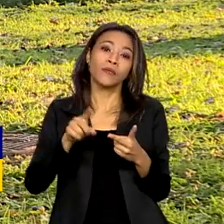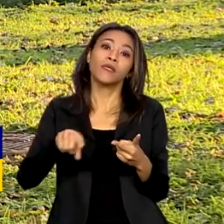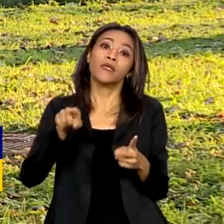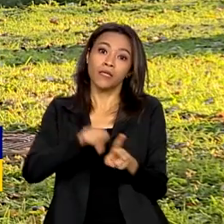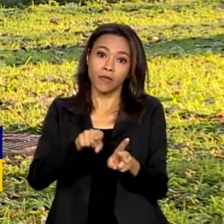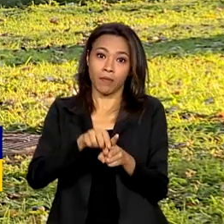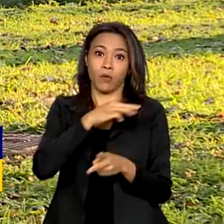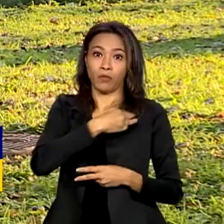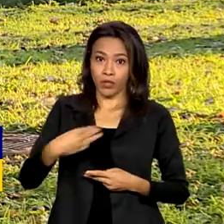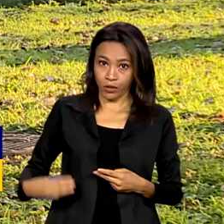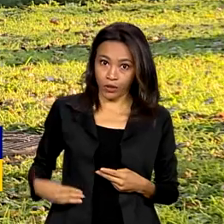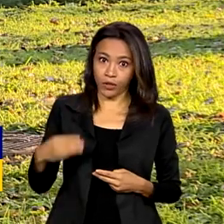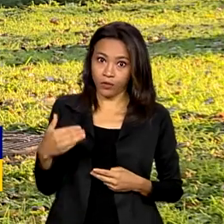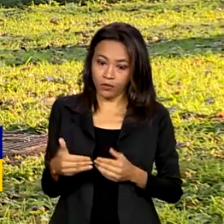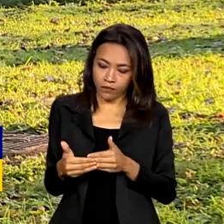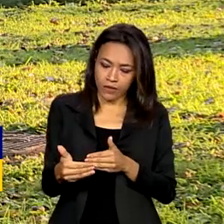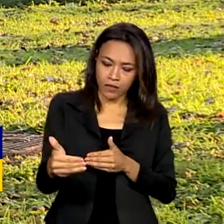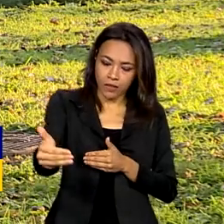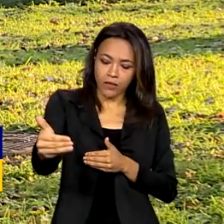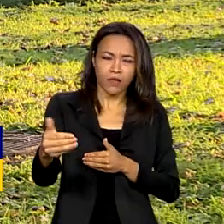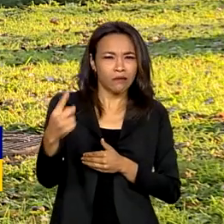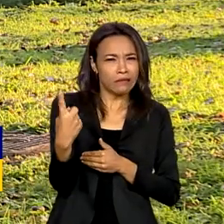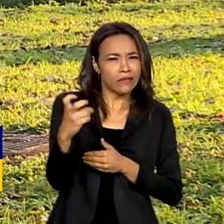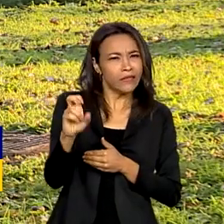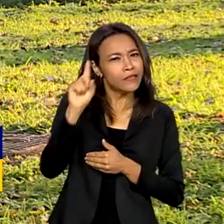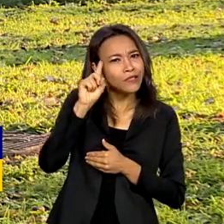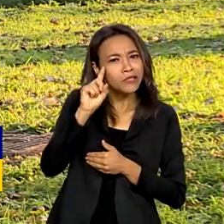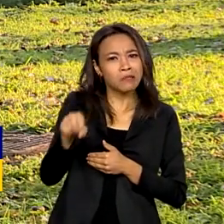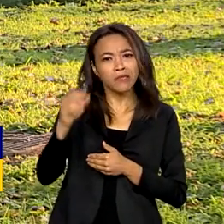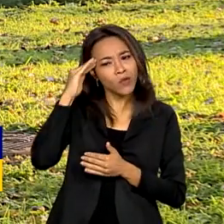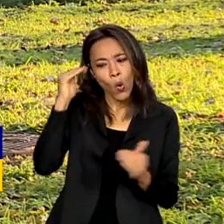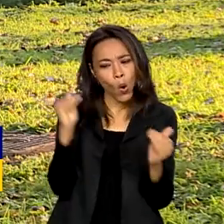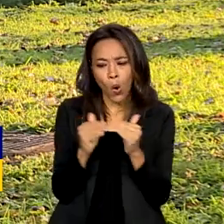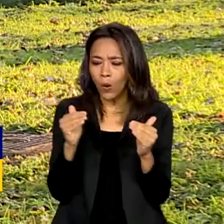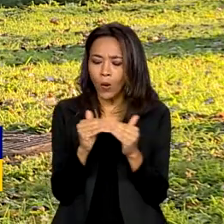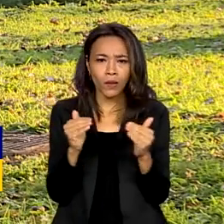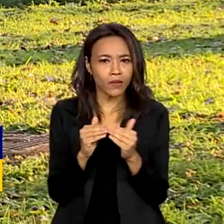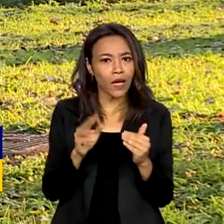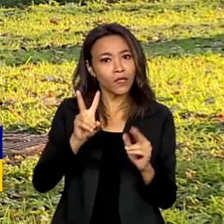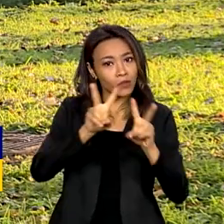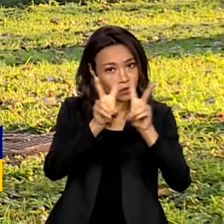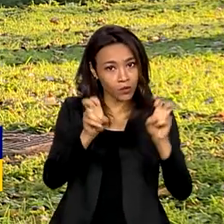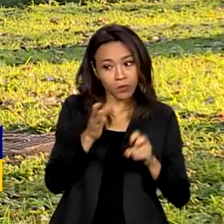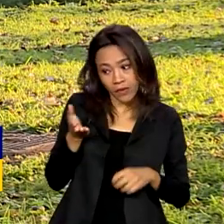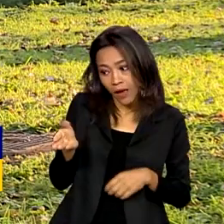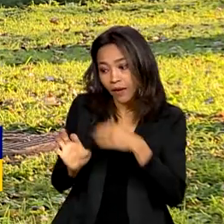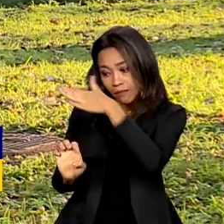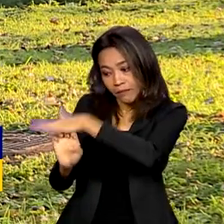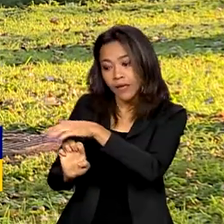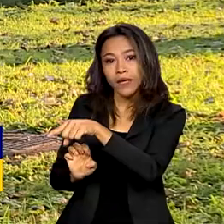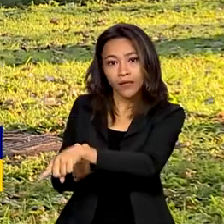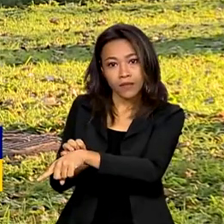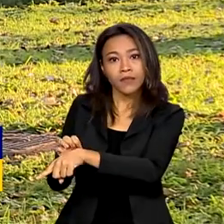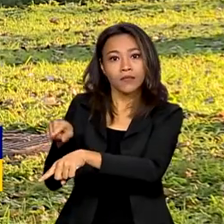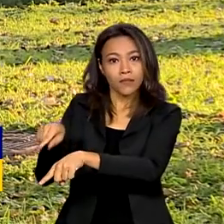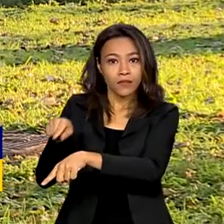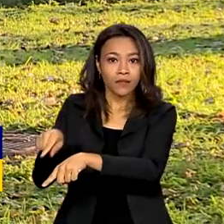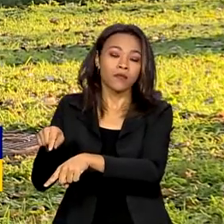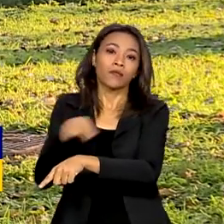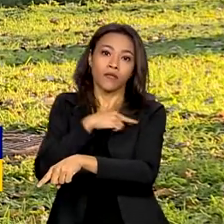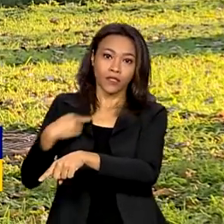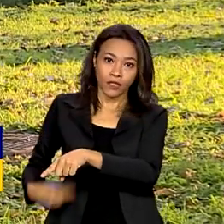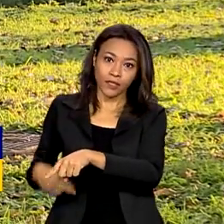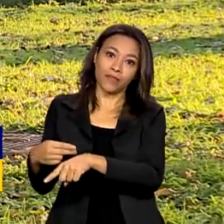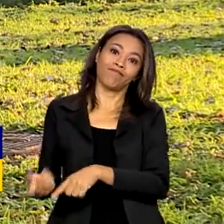França deve acontecer em 15 dias. Se não houver consenso com a empresa Changi, a Infraero voltará a assumir